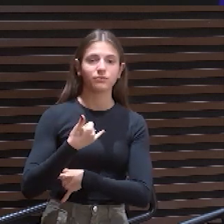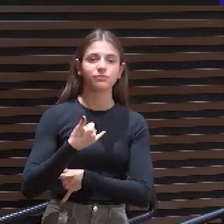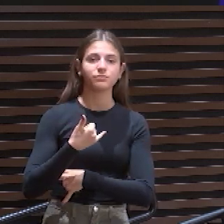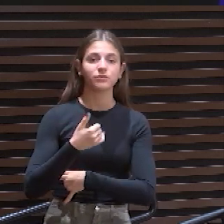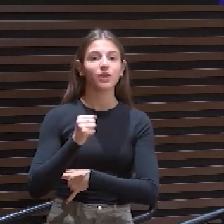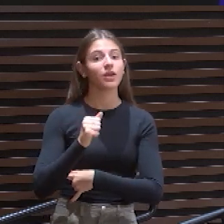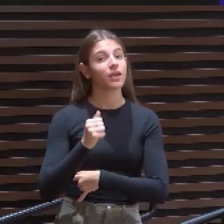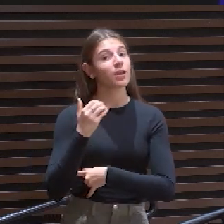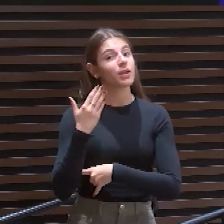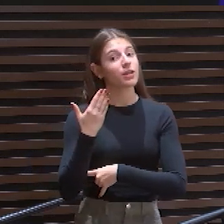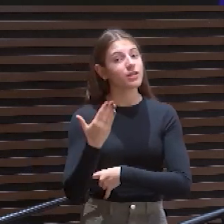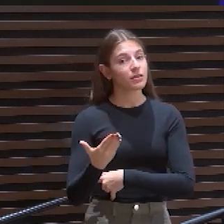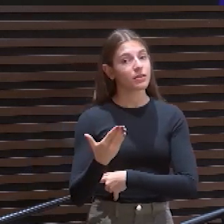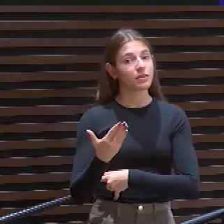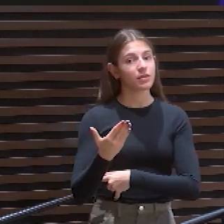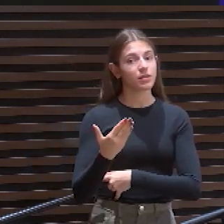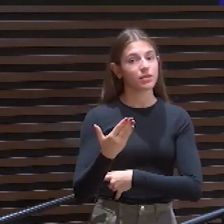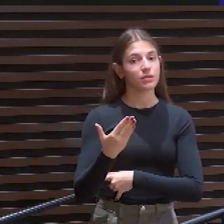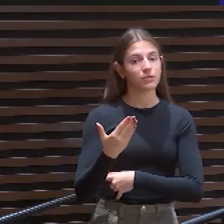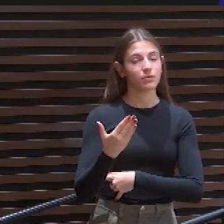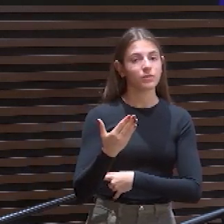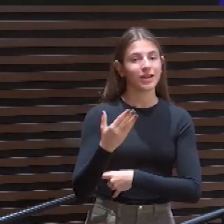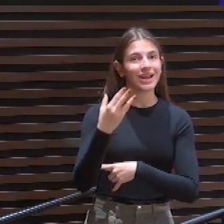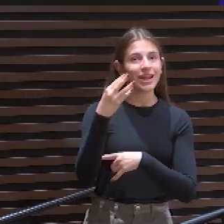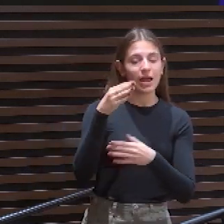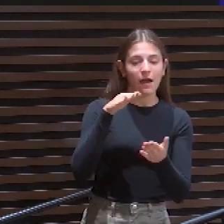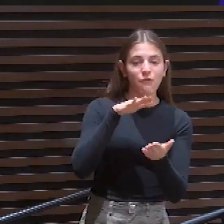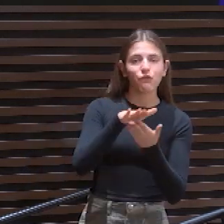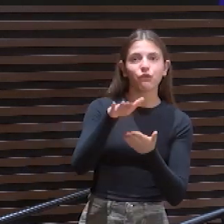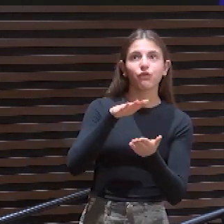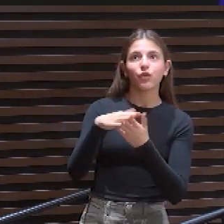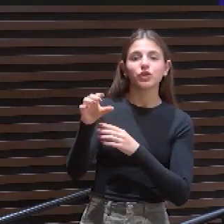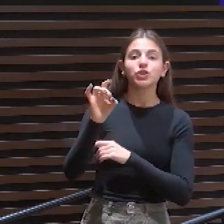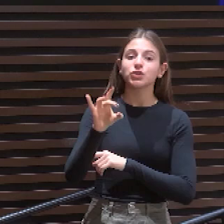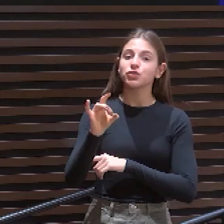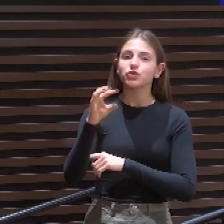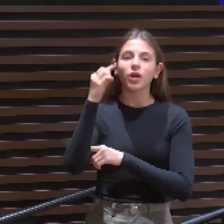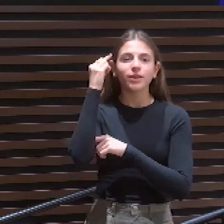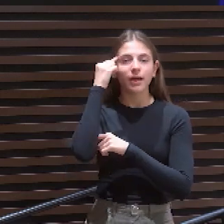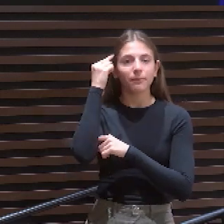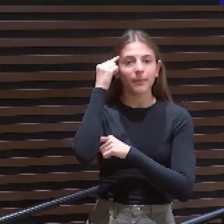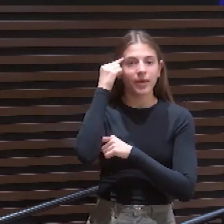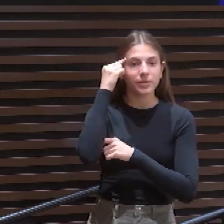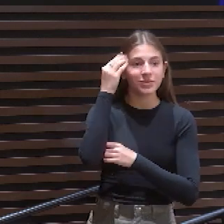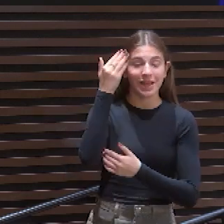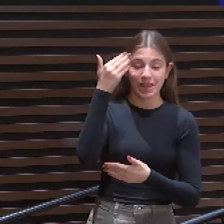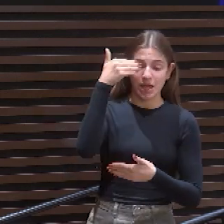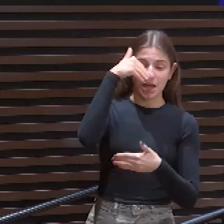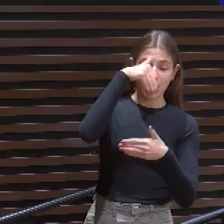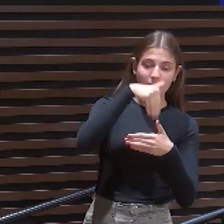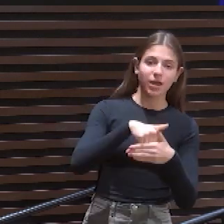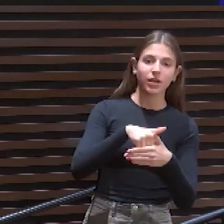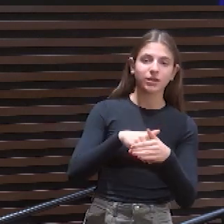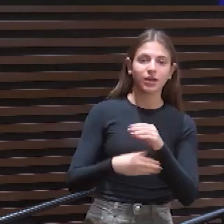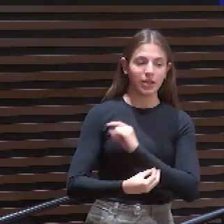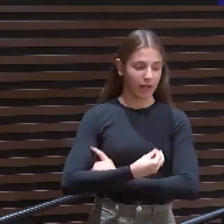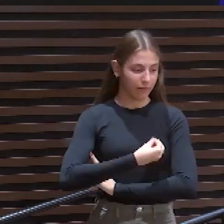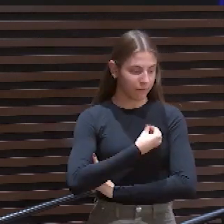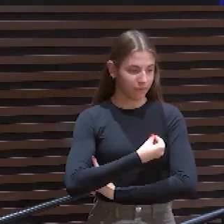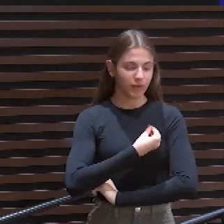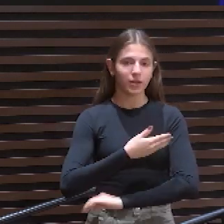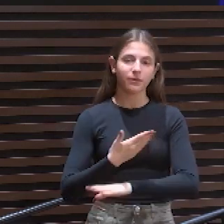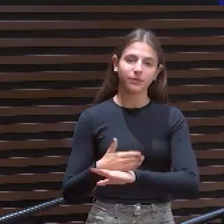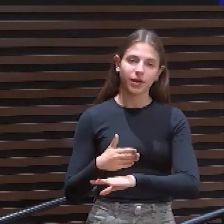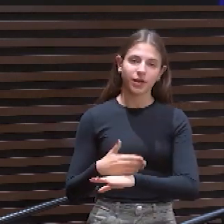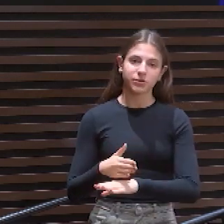dirigida para se sair do conhecimento, da teoria, e entrar numa vida piedosa. Então, o